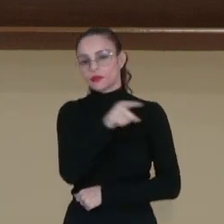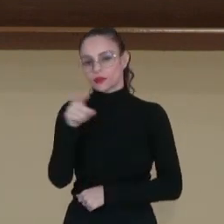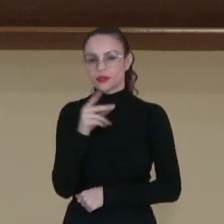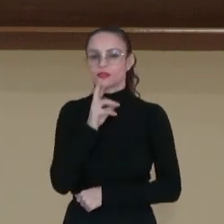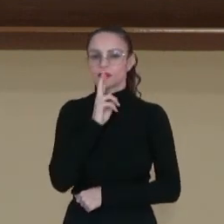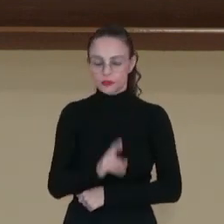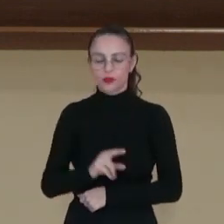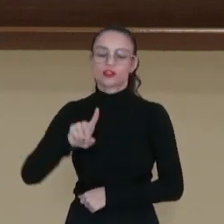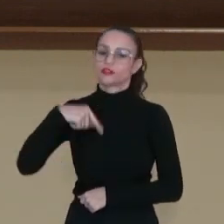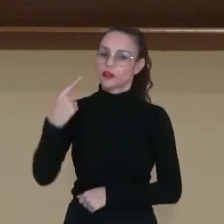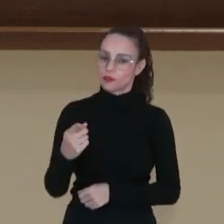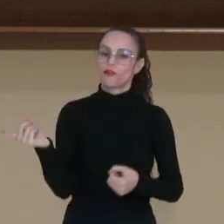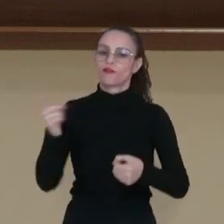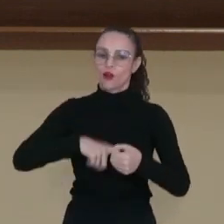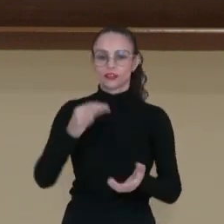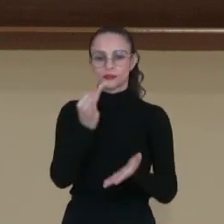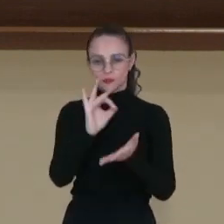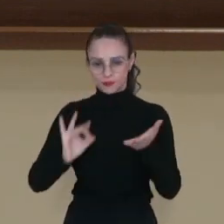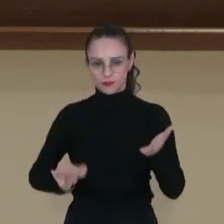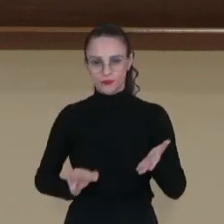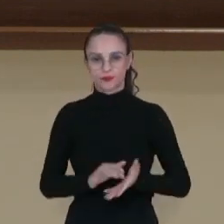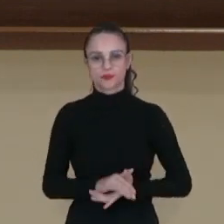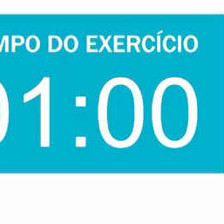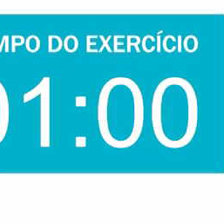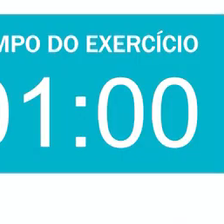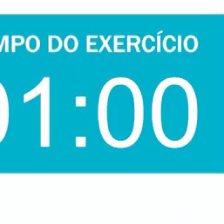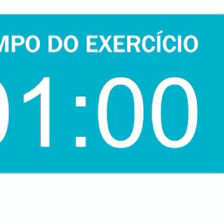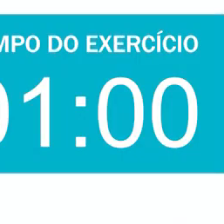respondam e em seguida a gente volta com a correção.